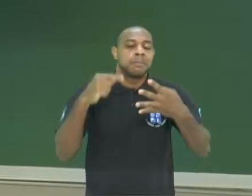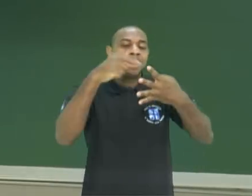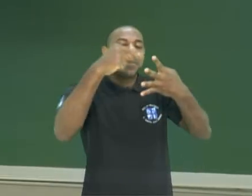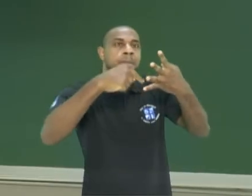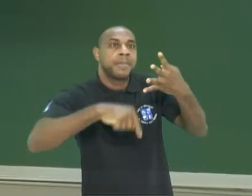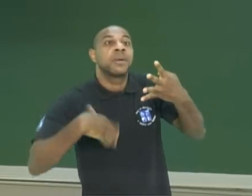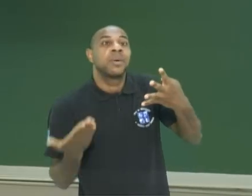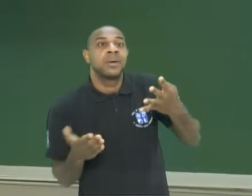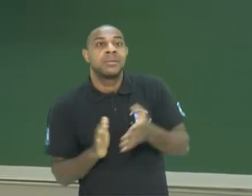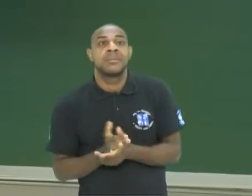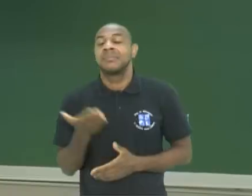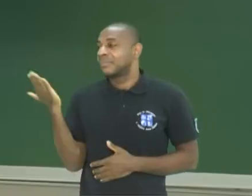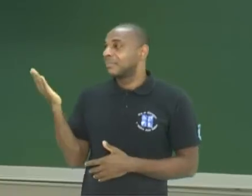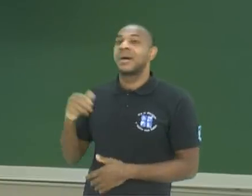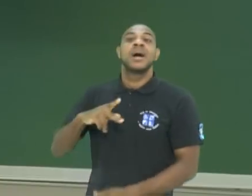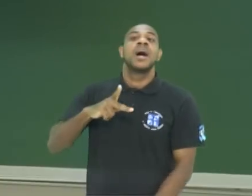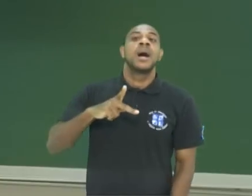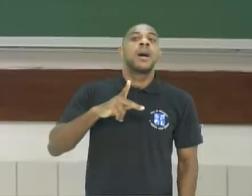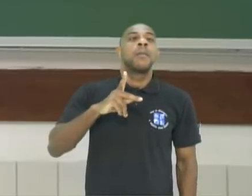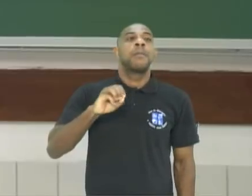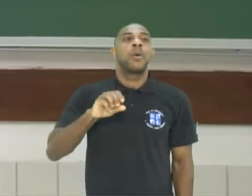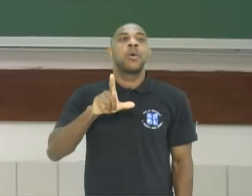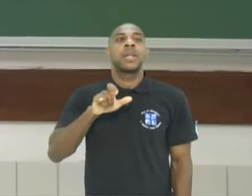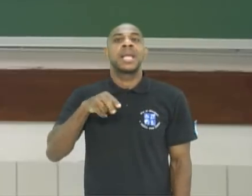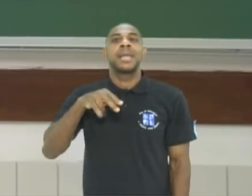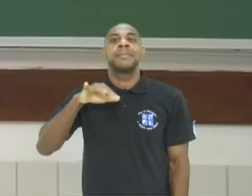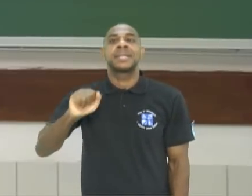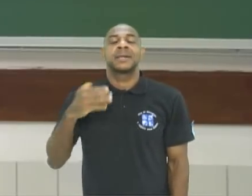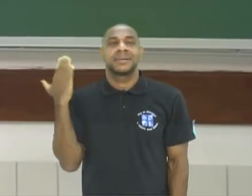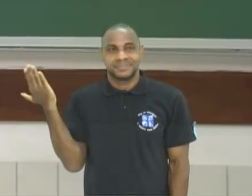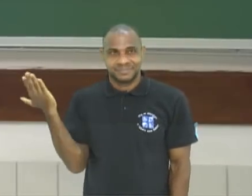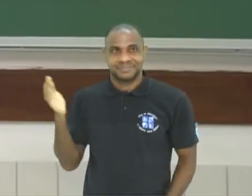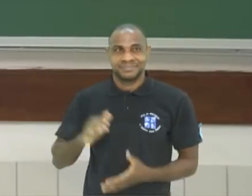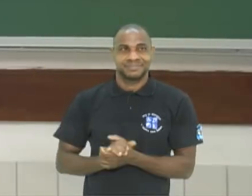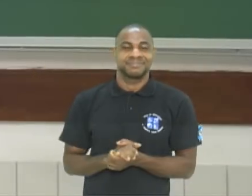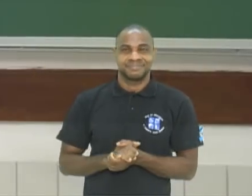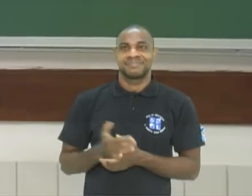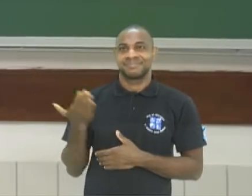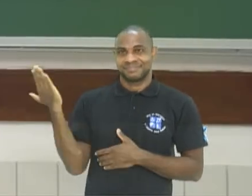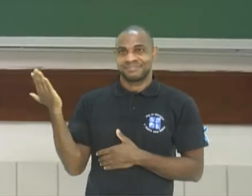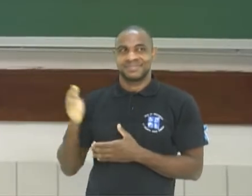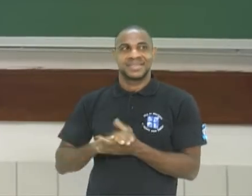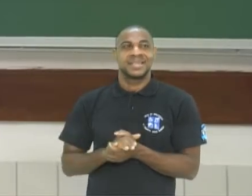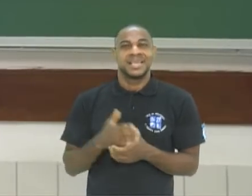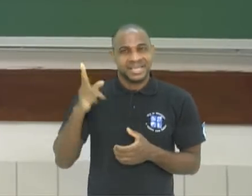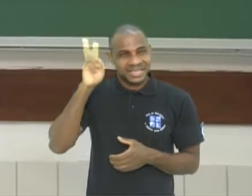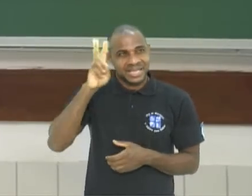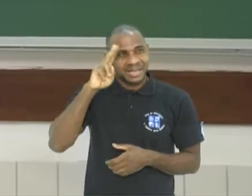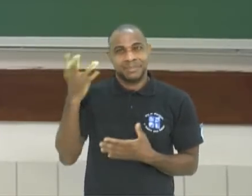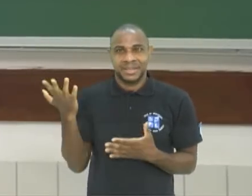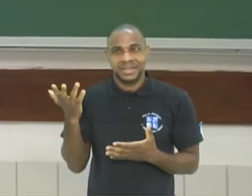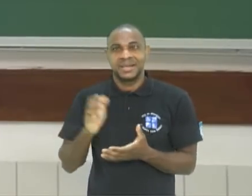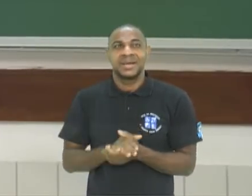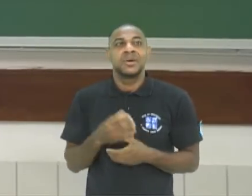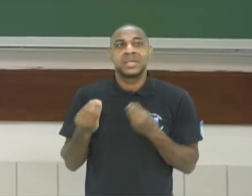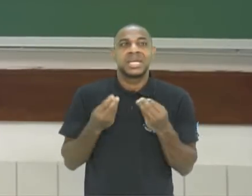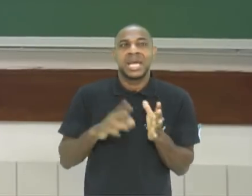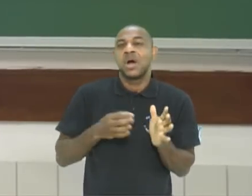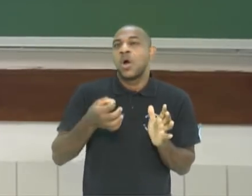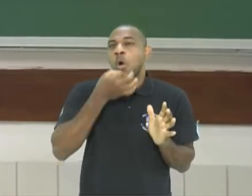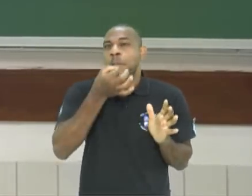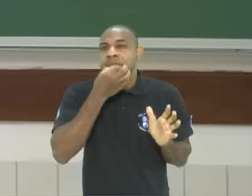vai apresentar uma polêmica. Lembram lá no primeiro quiz da questão polêmica, que era aquilo que teria